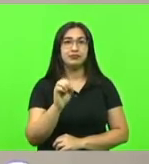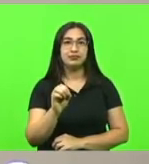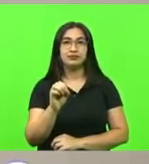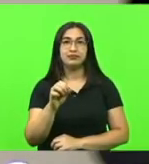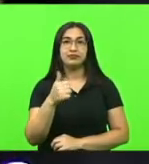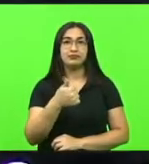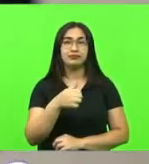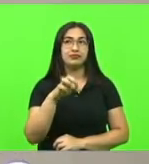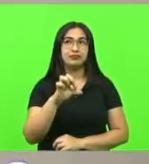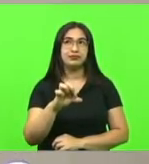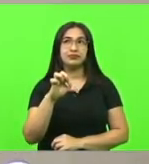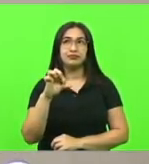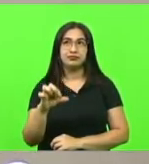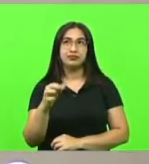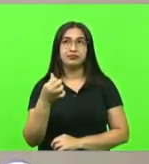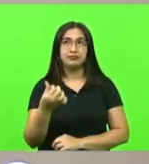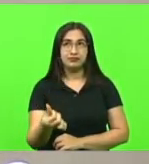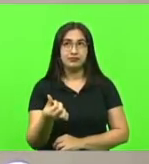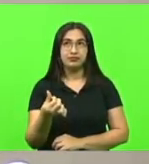1996.